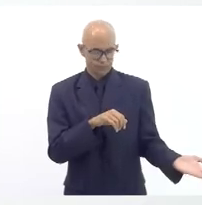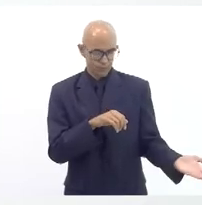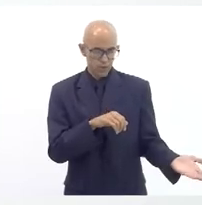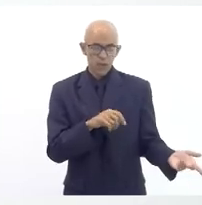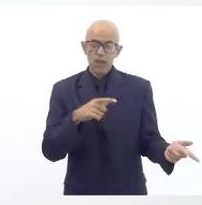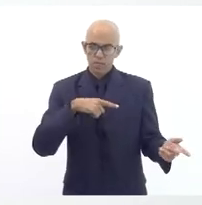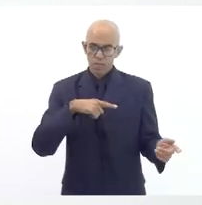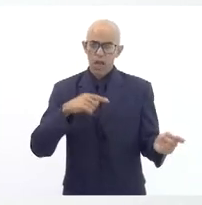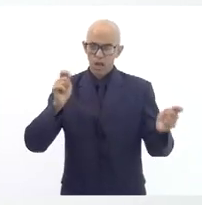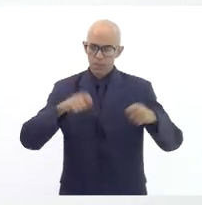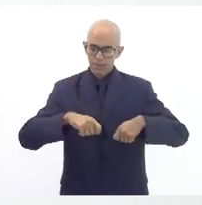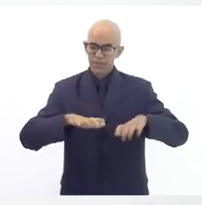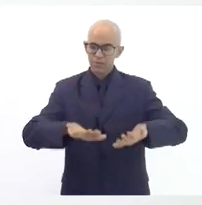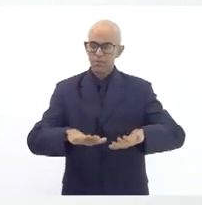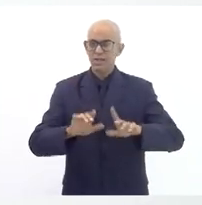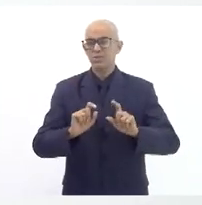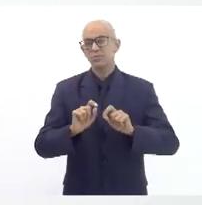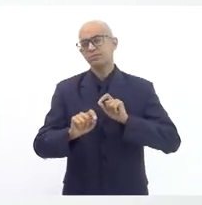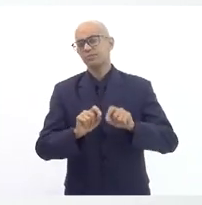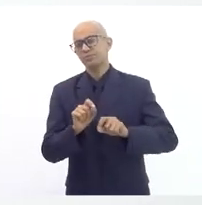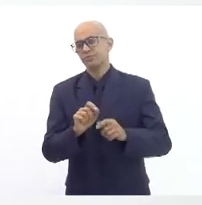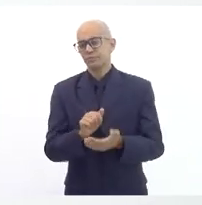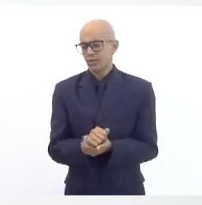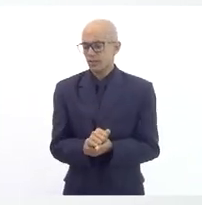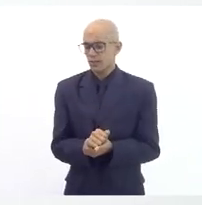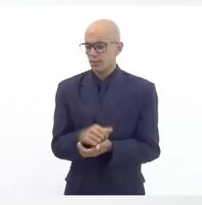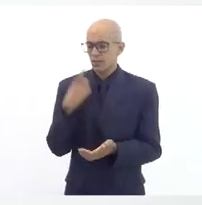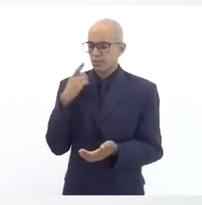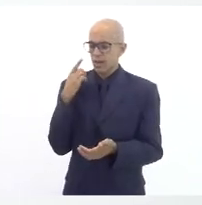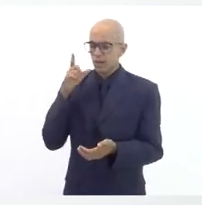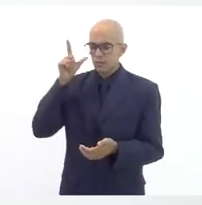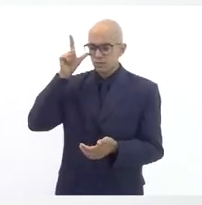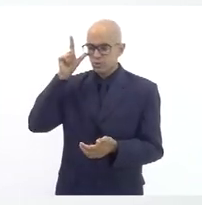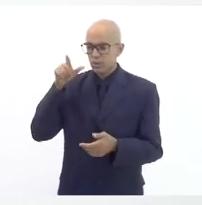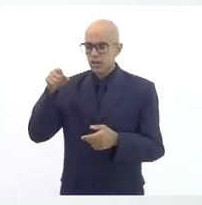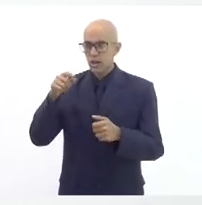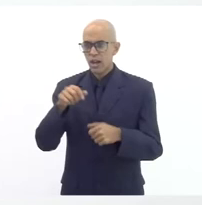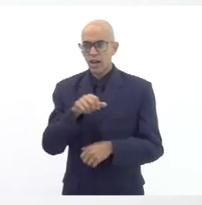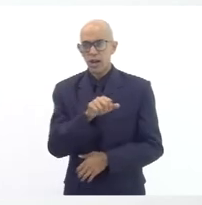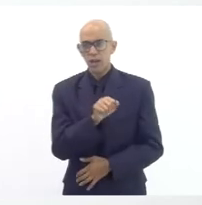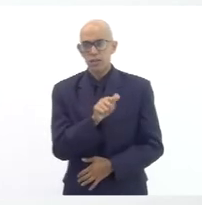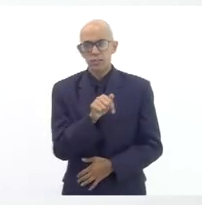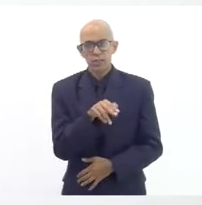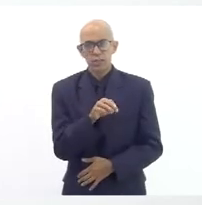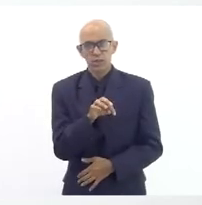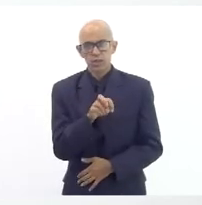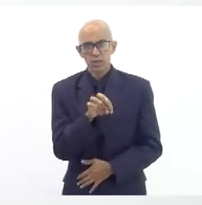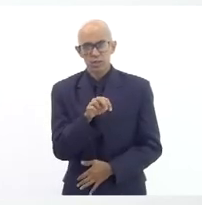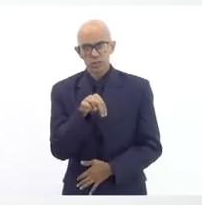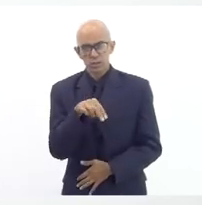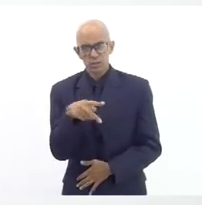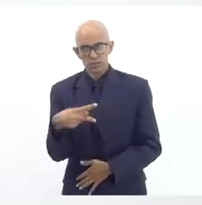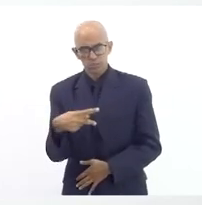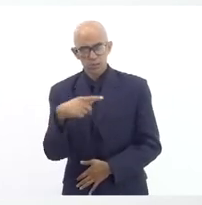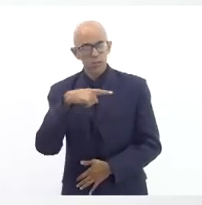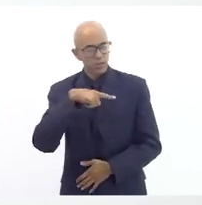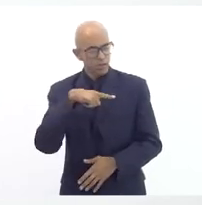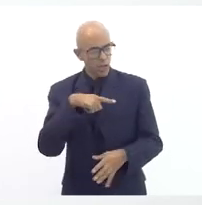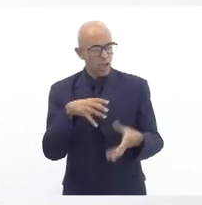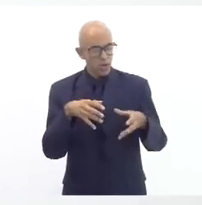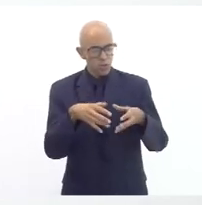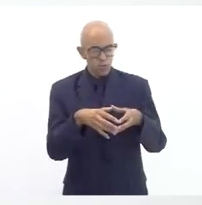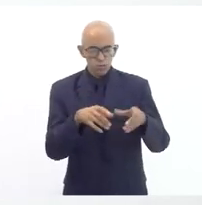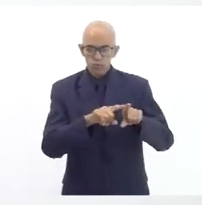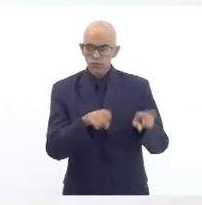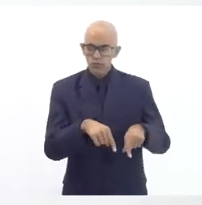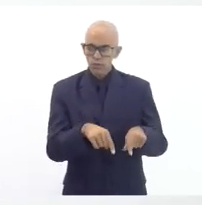traz elementos. Mas, deputada Lucinha, a AGTRANSP precisa dar uma resposta. Tem que ter um quadro de funcionários. A AGTRANSP, e aí fica